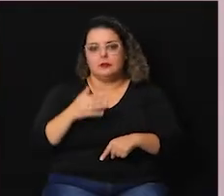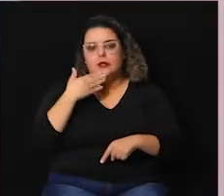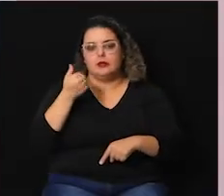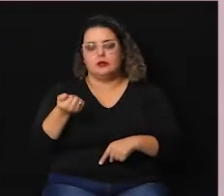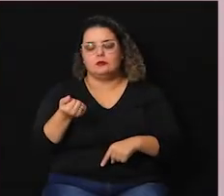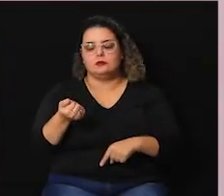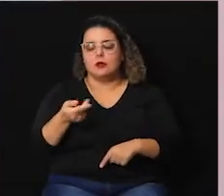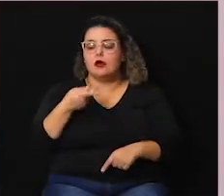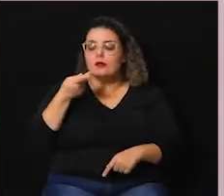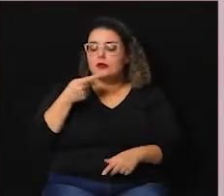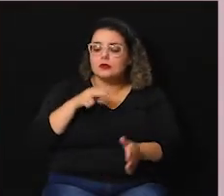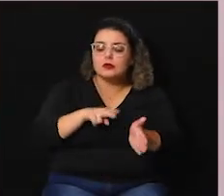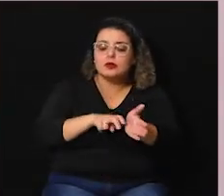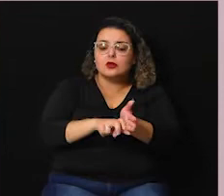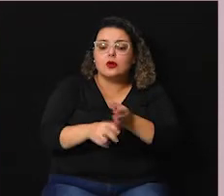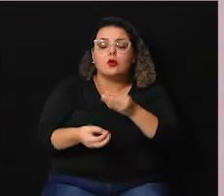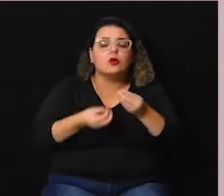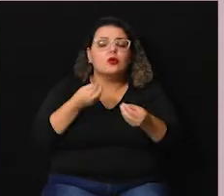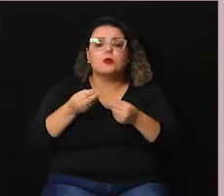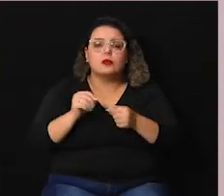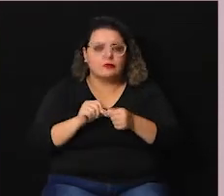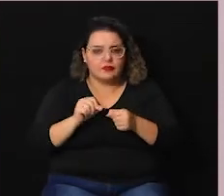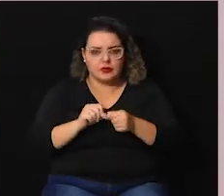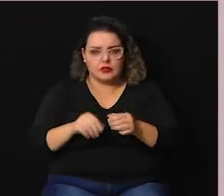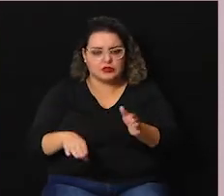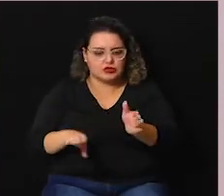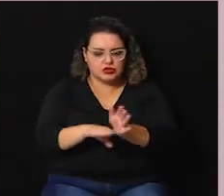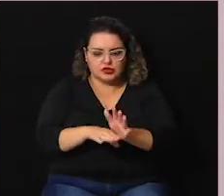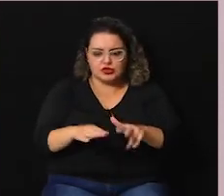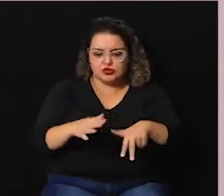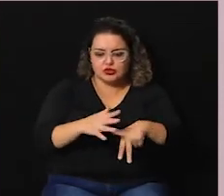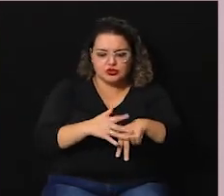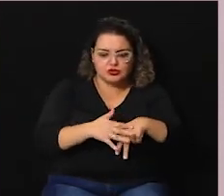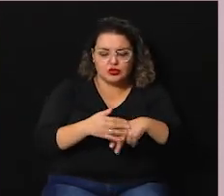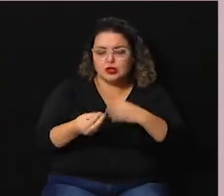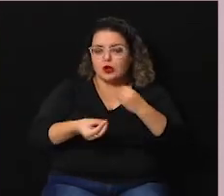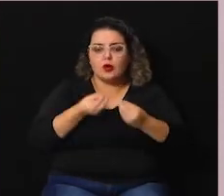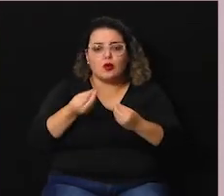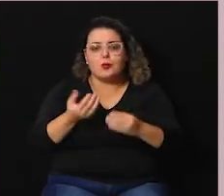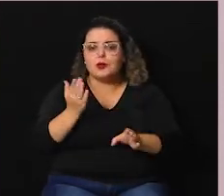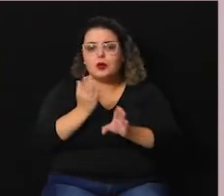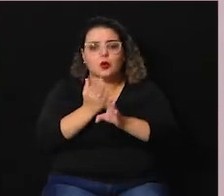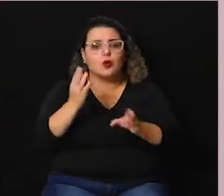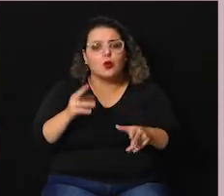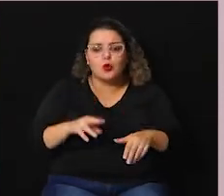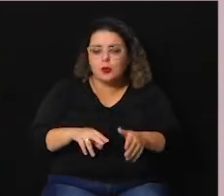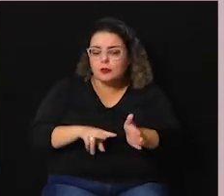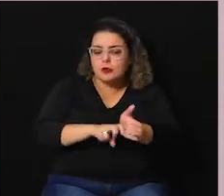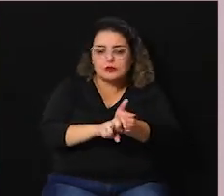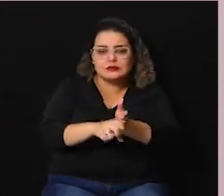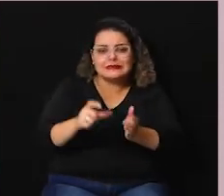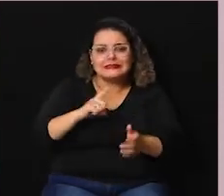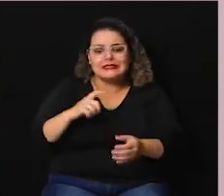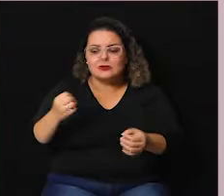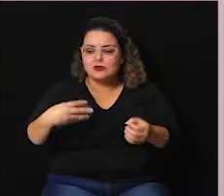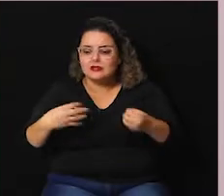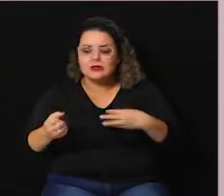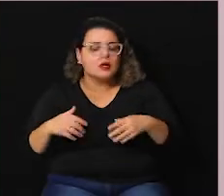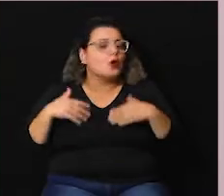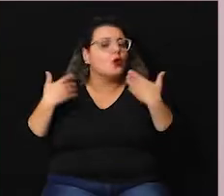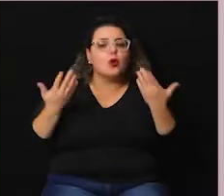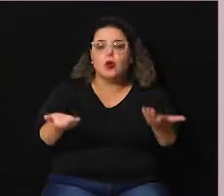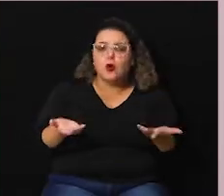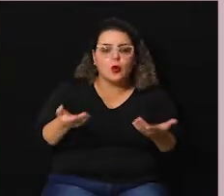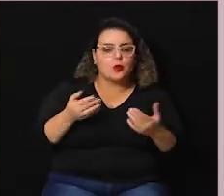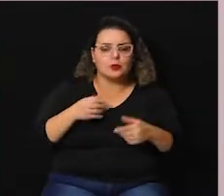aí de diagnóstico, como que ele é feito? O paciente chega aí, como que é feito esse diagnóstico? Tem exames? Quais são? Como